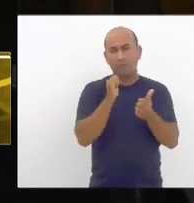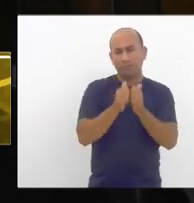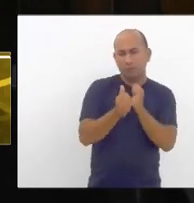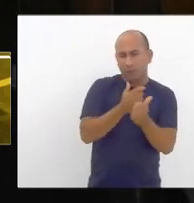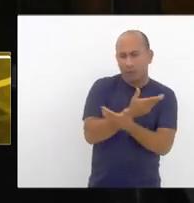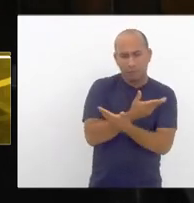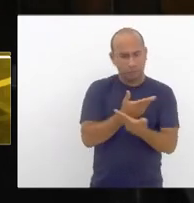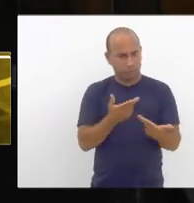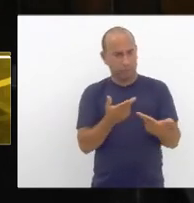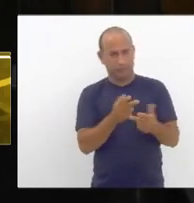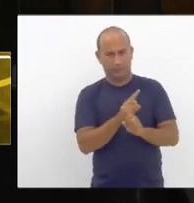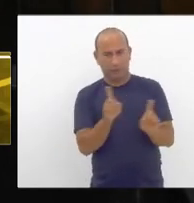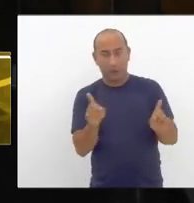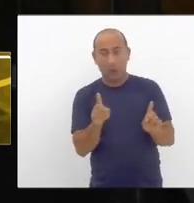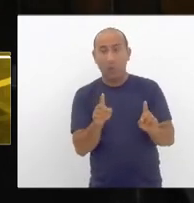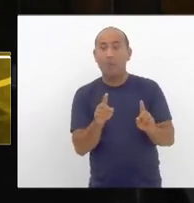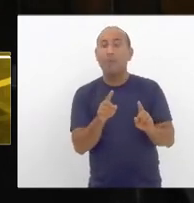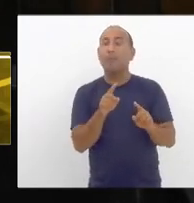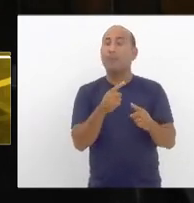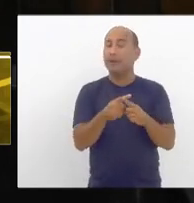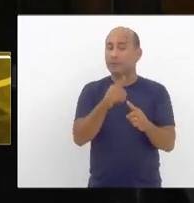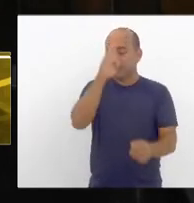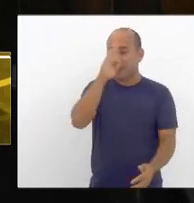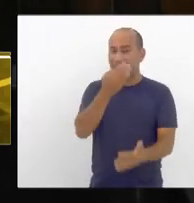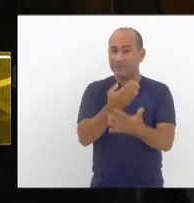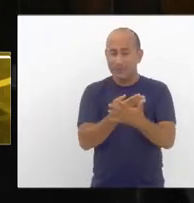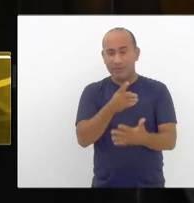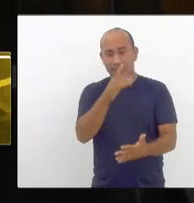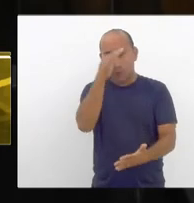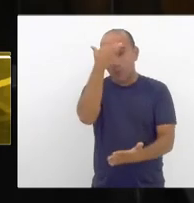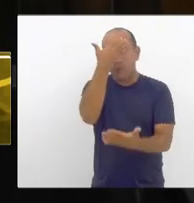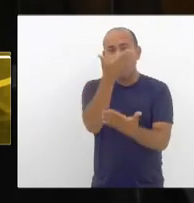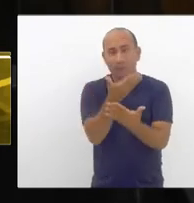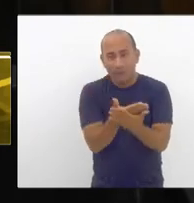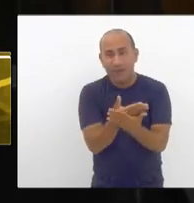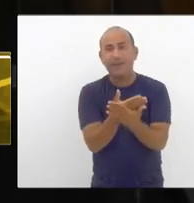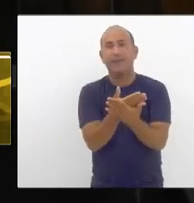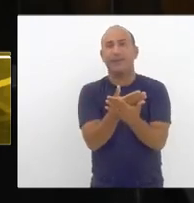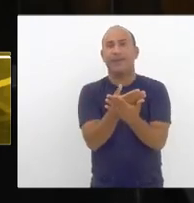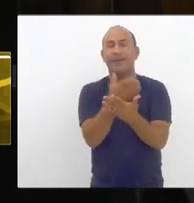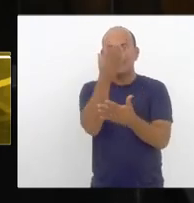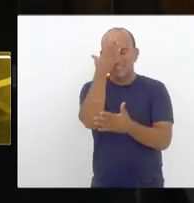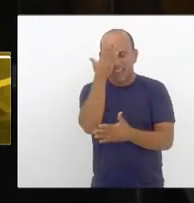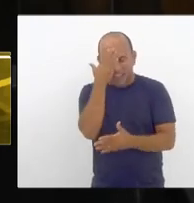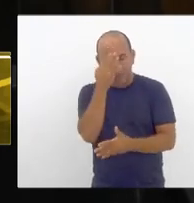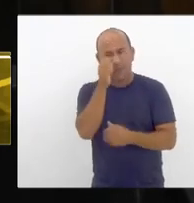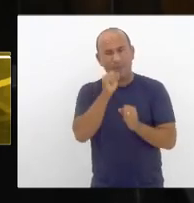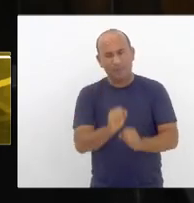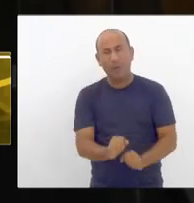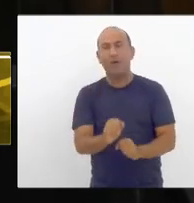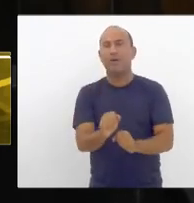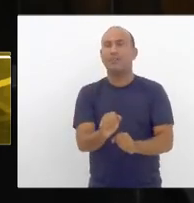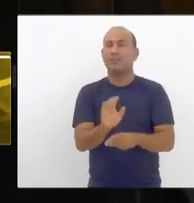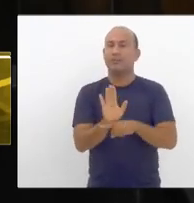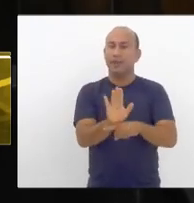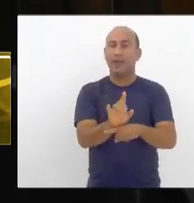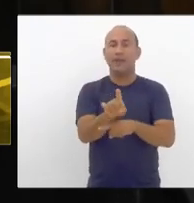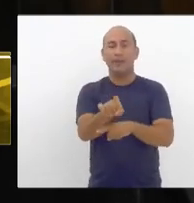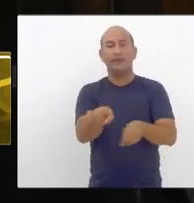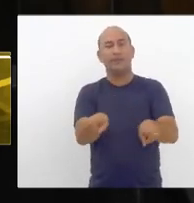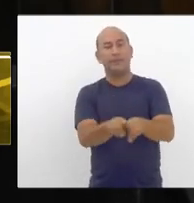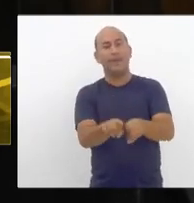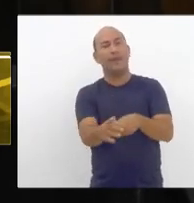é porque você acredita porque você confia porque você sabe que pode contar e porque eles sabem que podem contar com vocês também